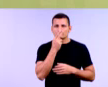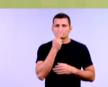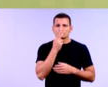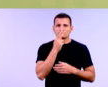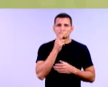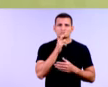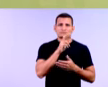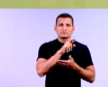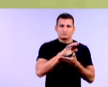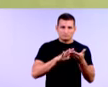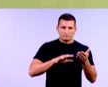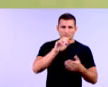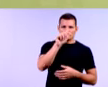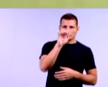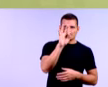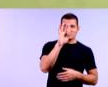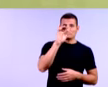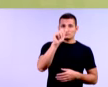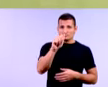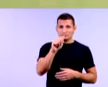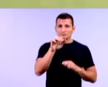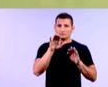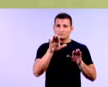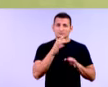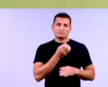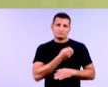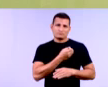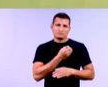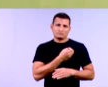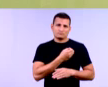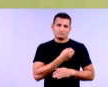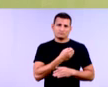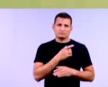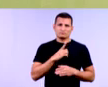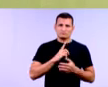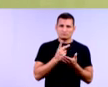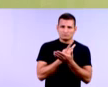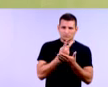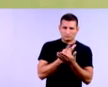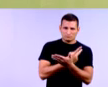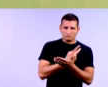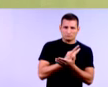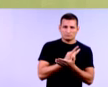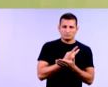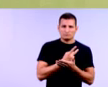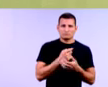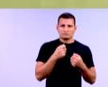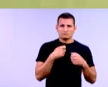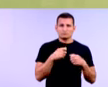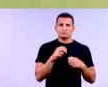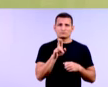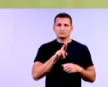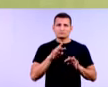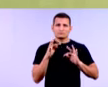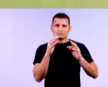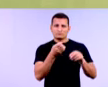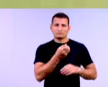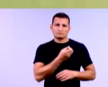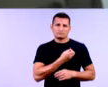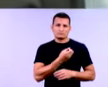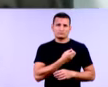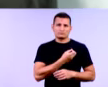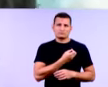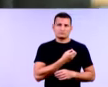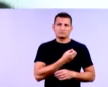do tipo ata, porém o uso de números estaria incorreto, considerando que devemos utilizar todos os números por extenso?